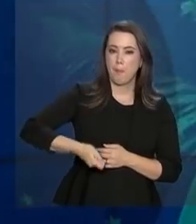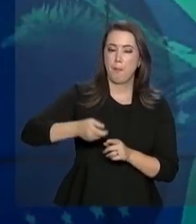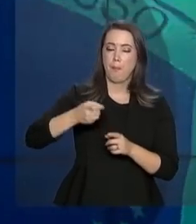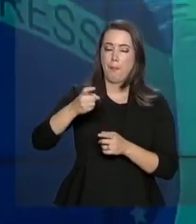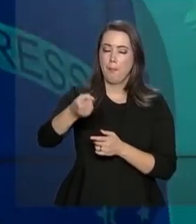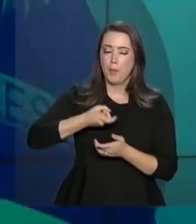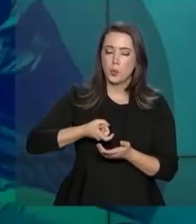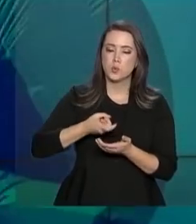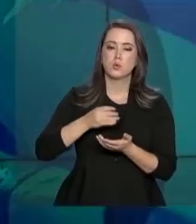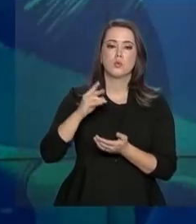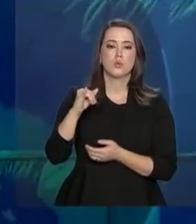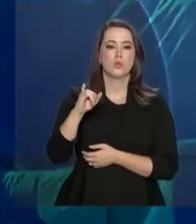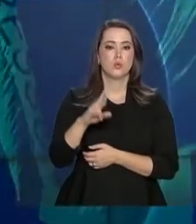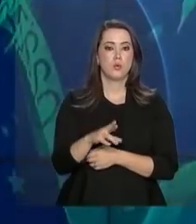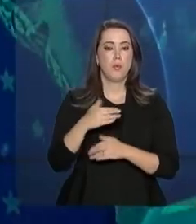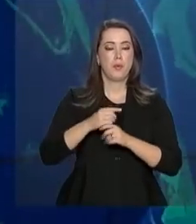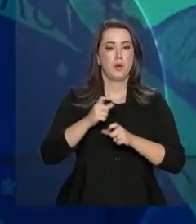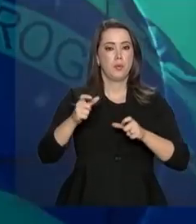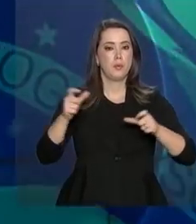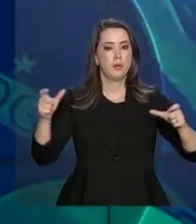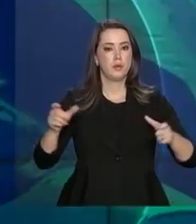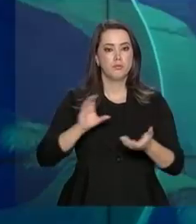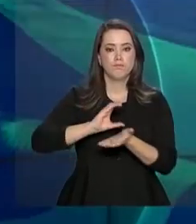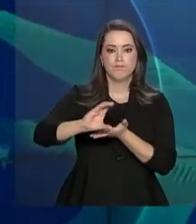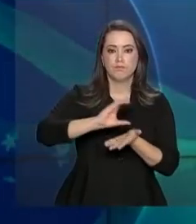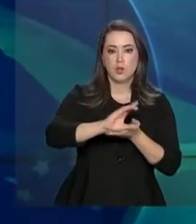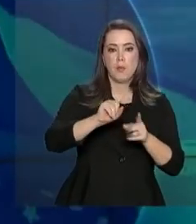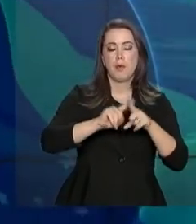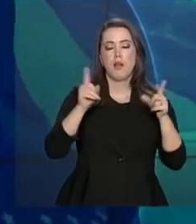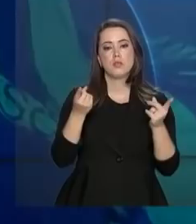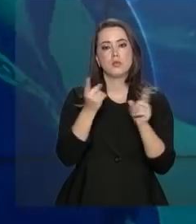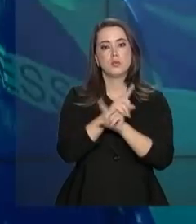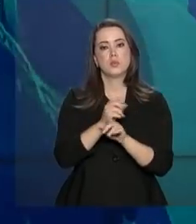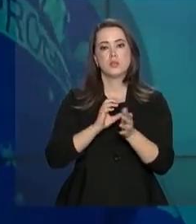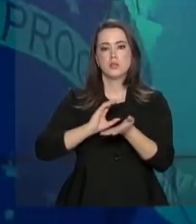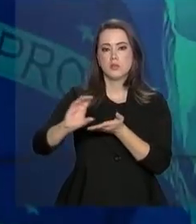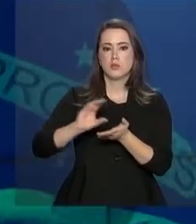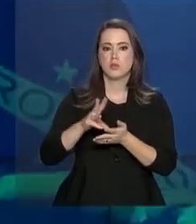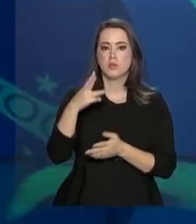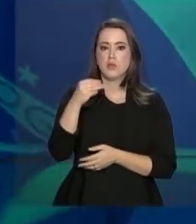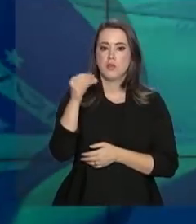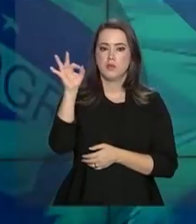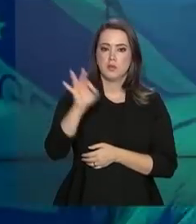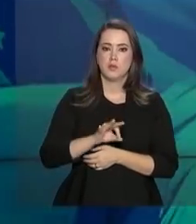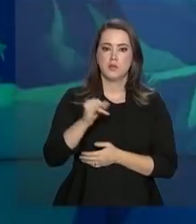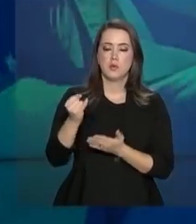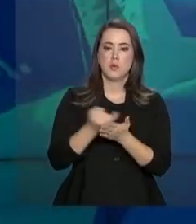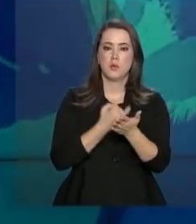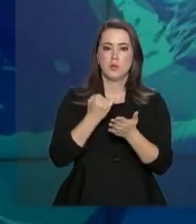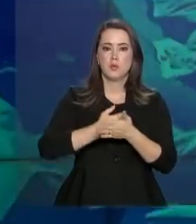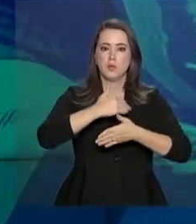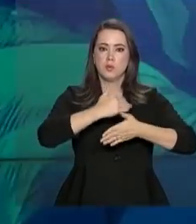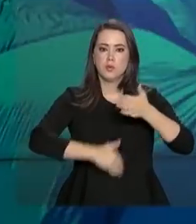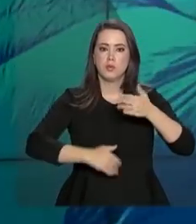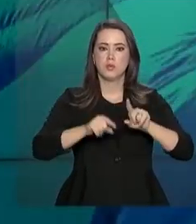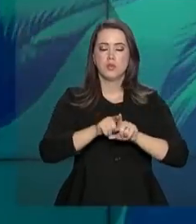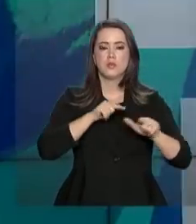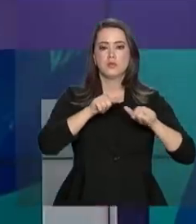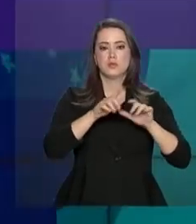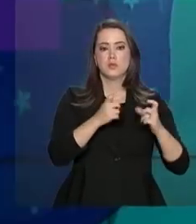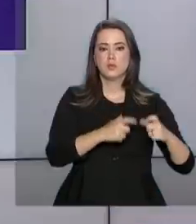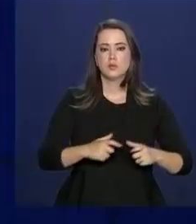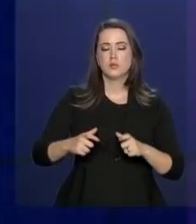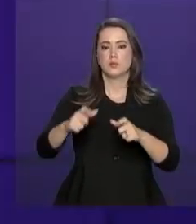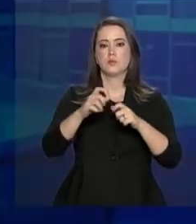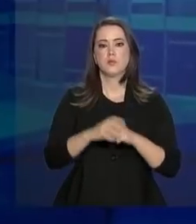e modernizar investimentos Em contrapartida elas devem reinvestir 30% do Imposto descontado em ações